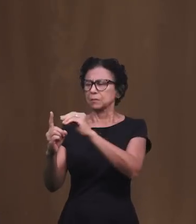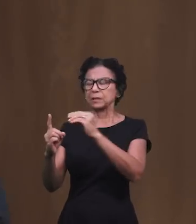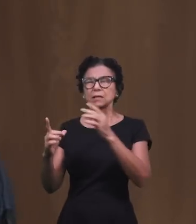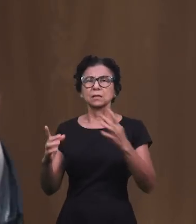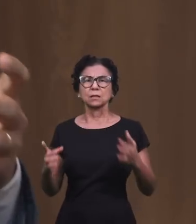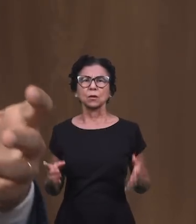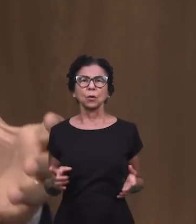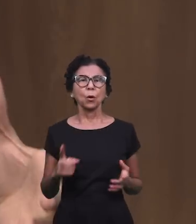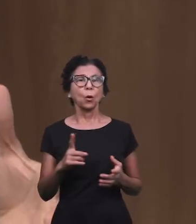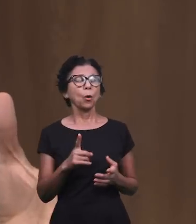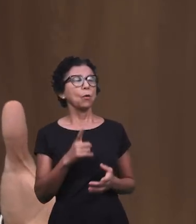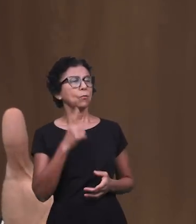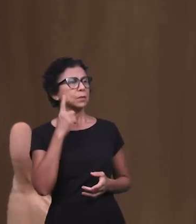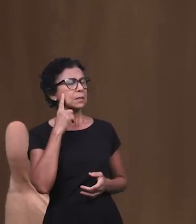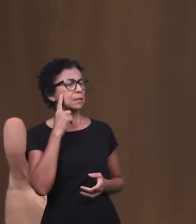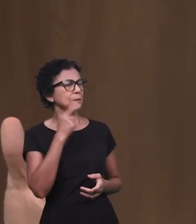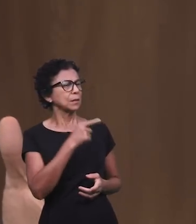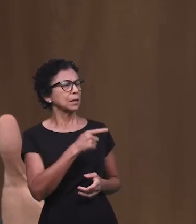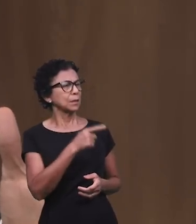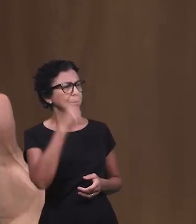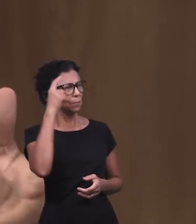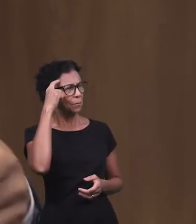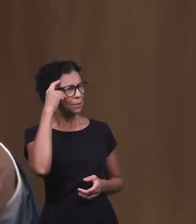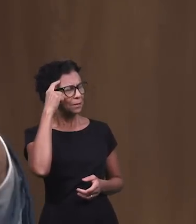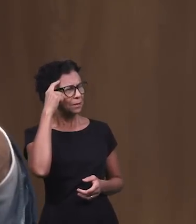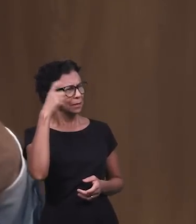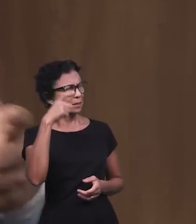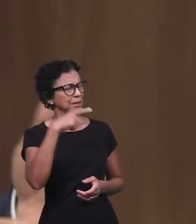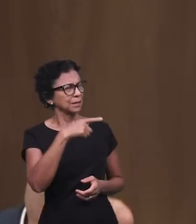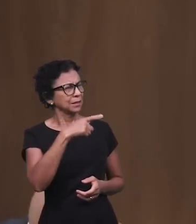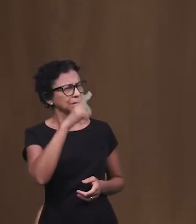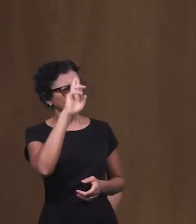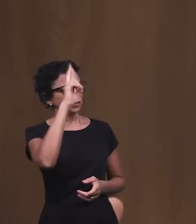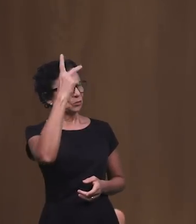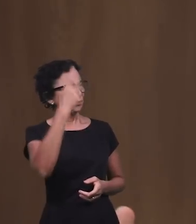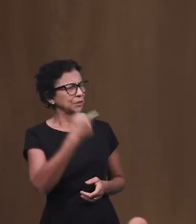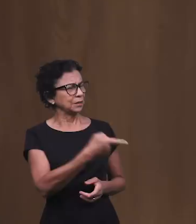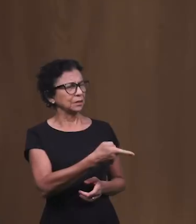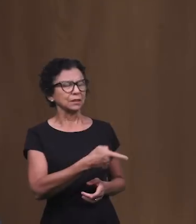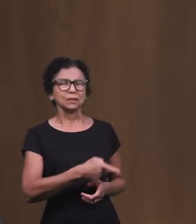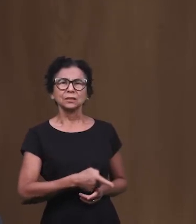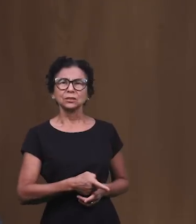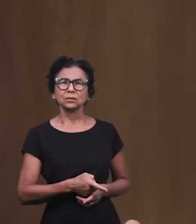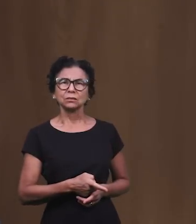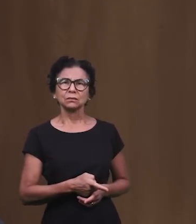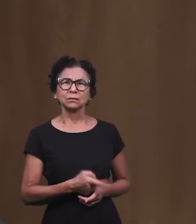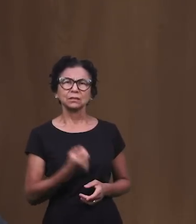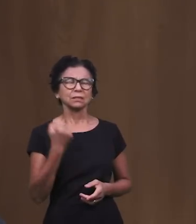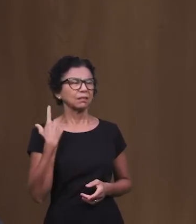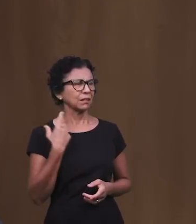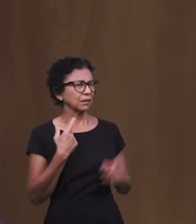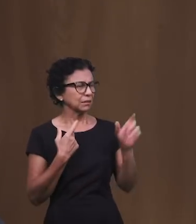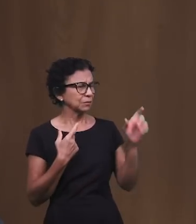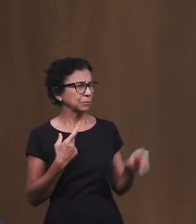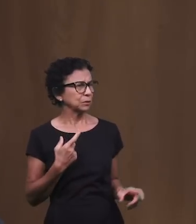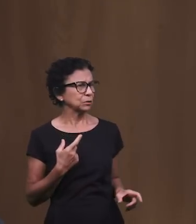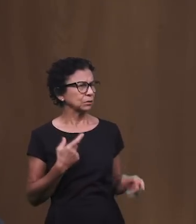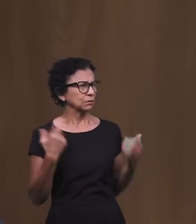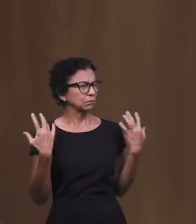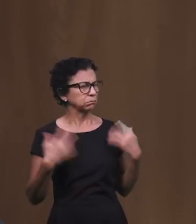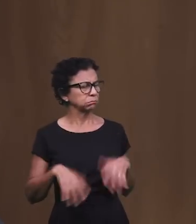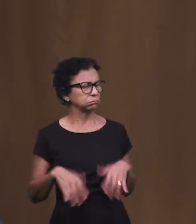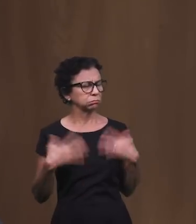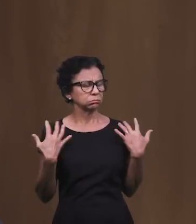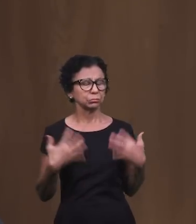uma expectativa que você tinha sobre alguém e essa expectativa foi frustrada. Então, a mágoa, geralmente,